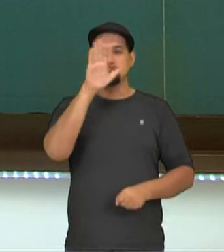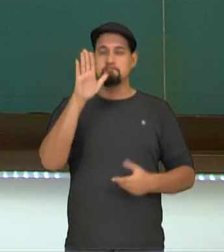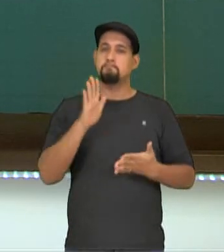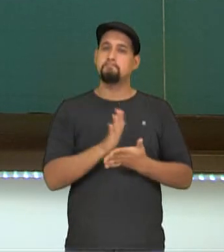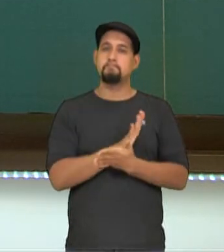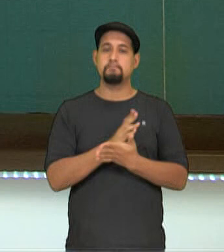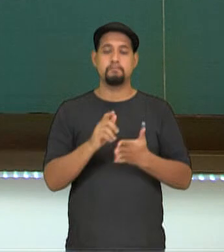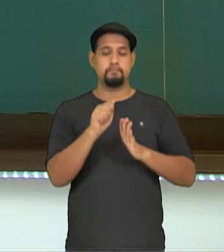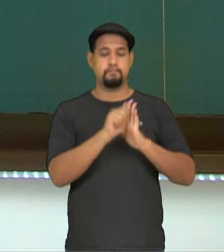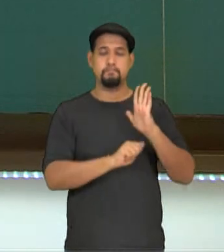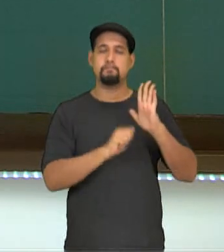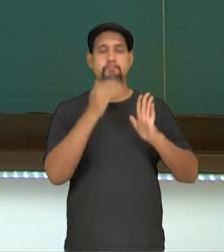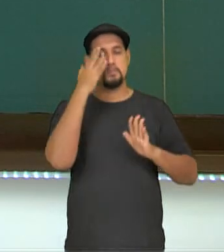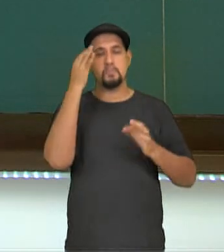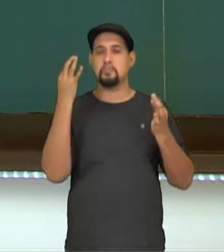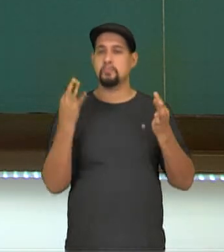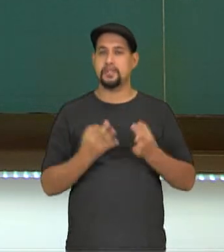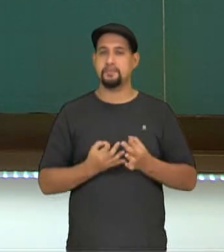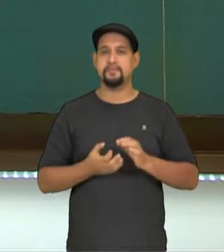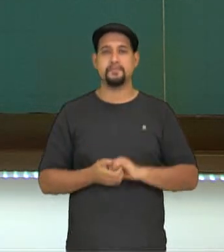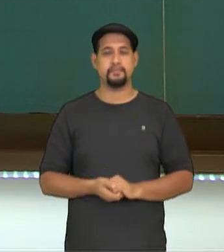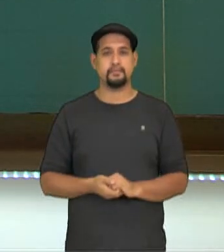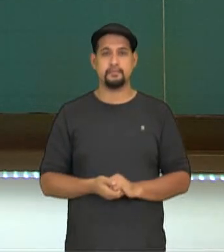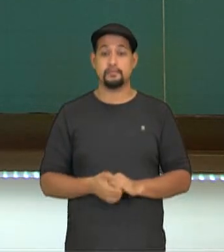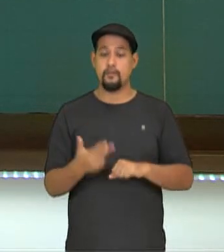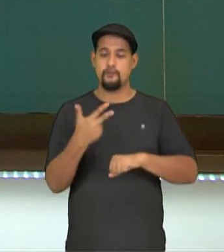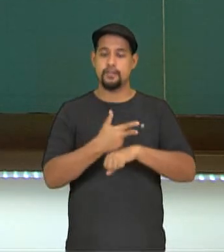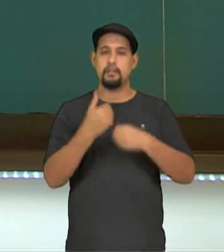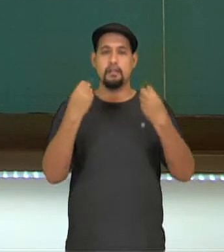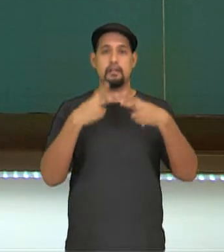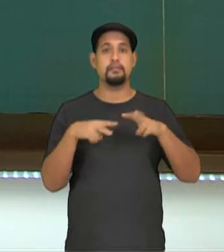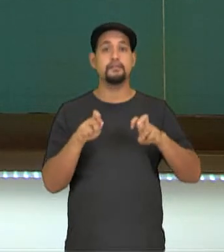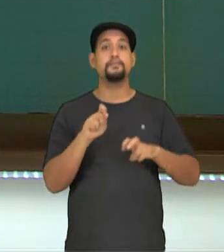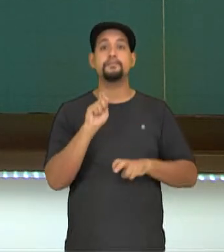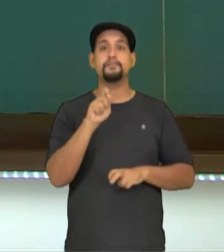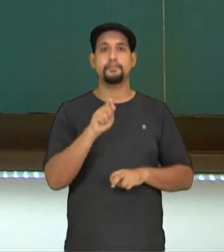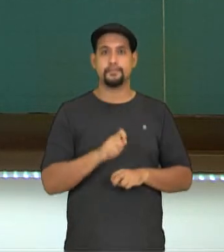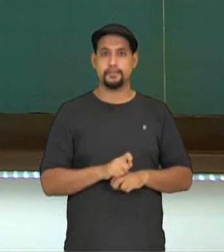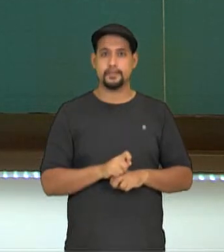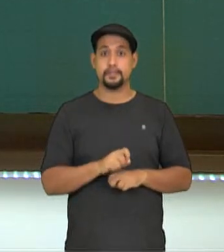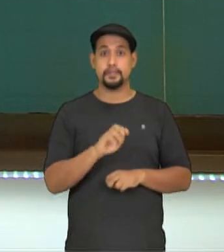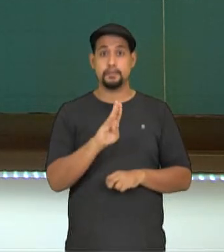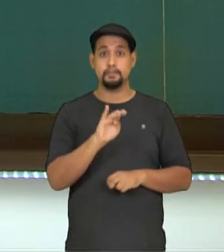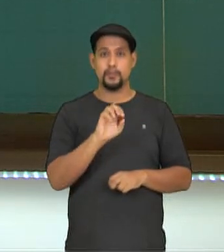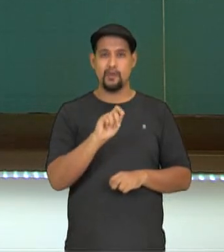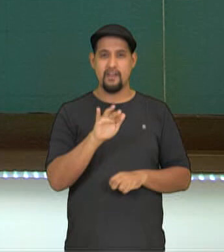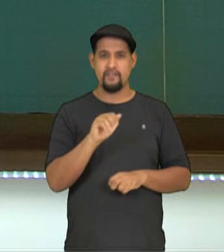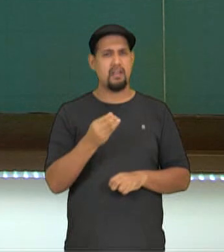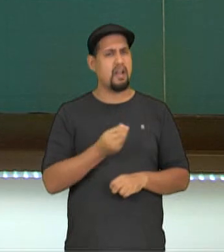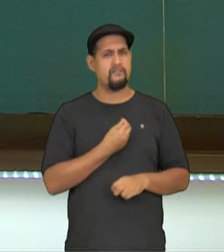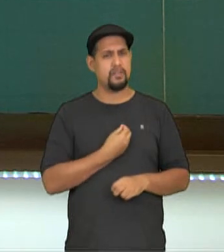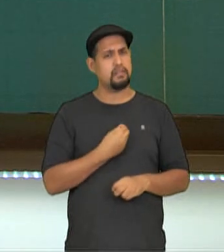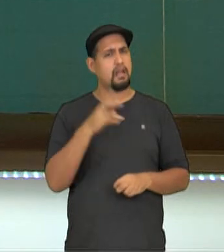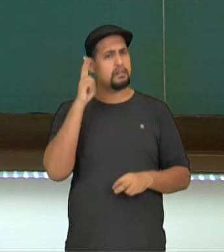alguns textos. Nesse vídeo, nós falamos sobre a biografia de William